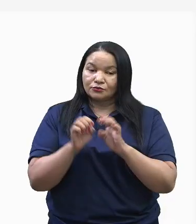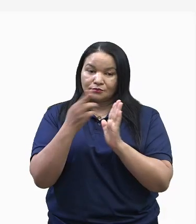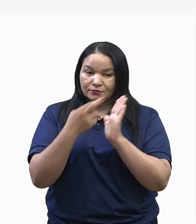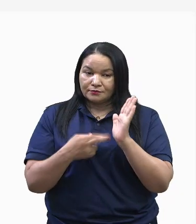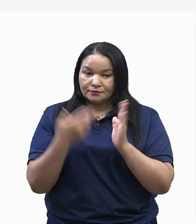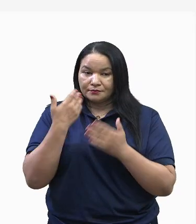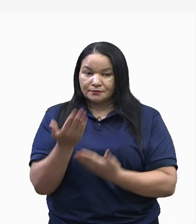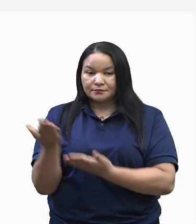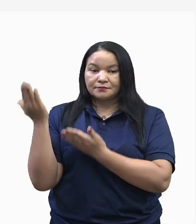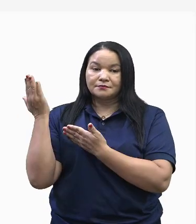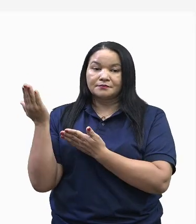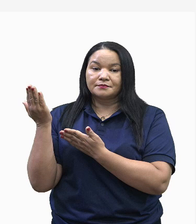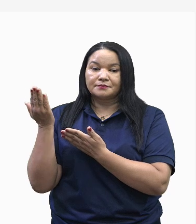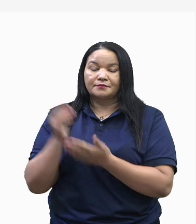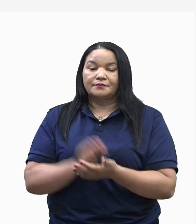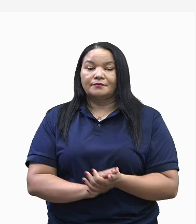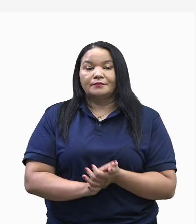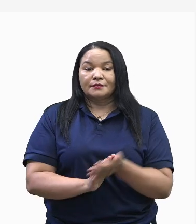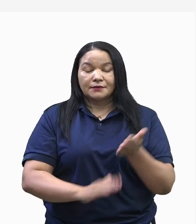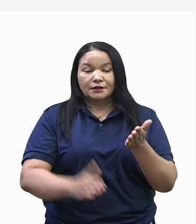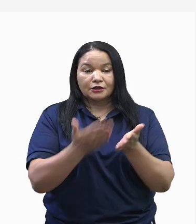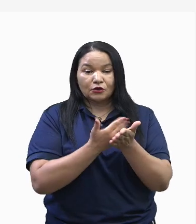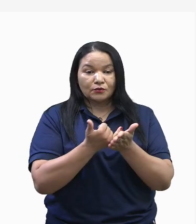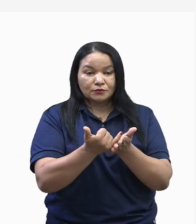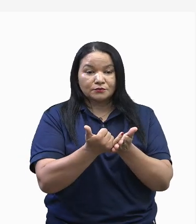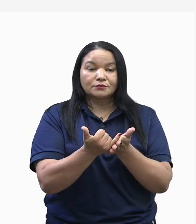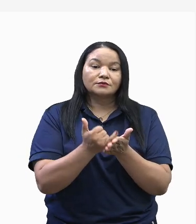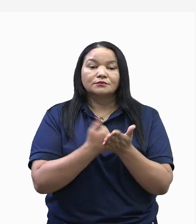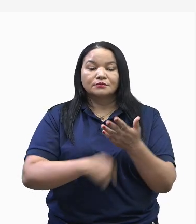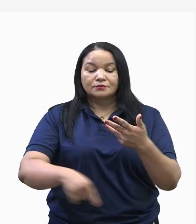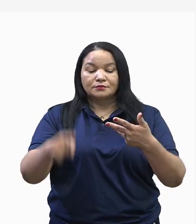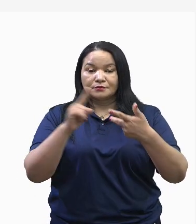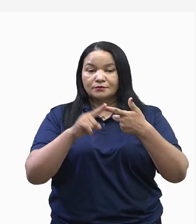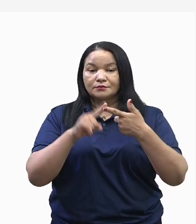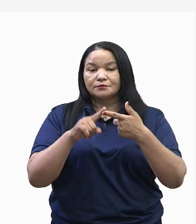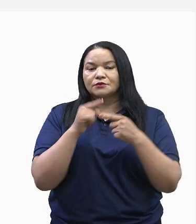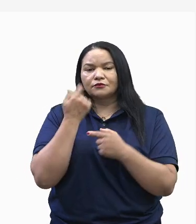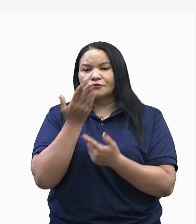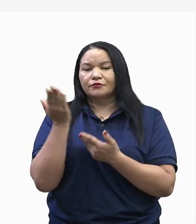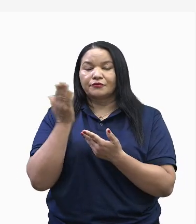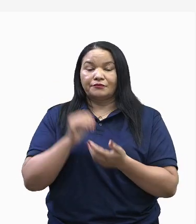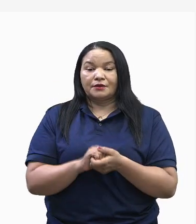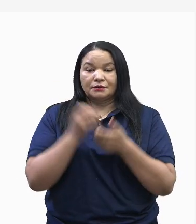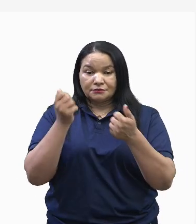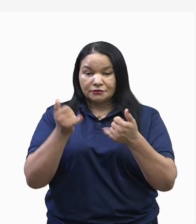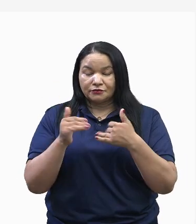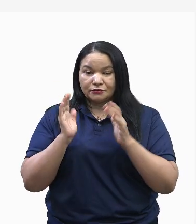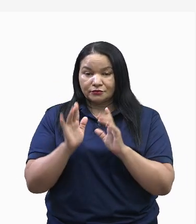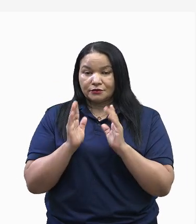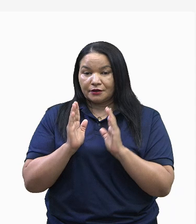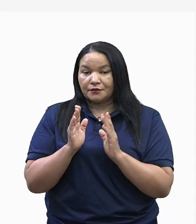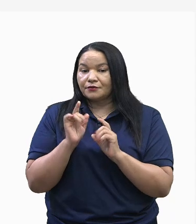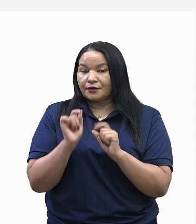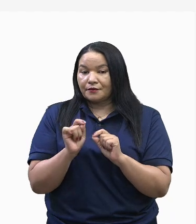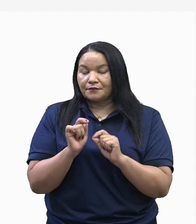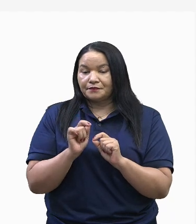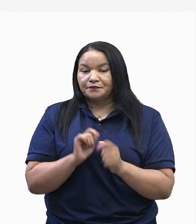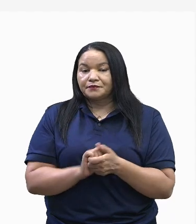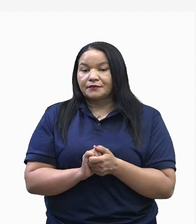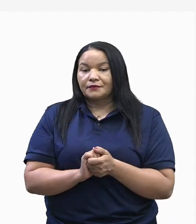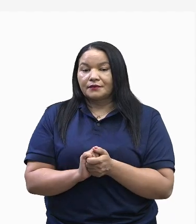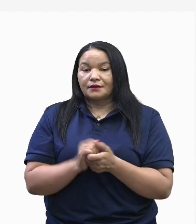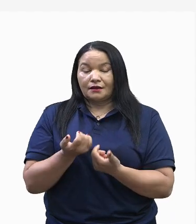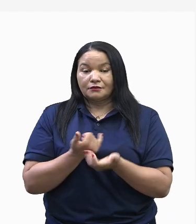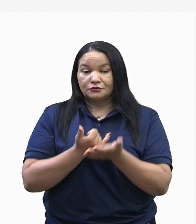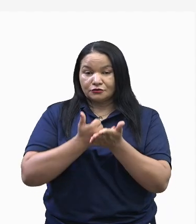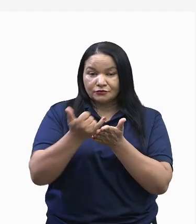Então, começando pela introdução. Observem que o que nós comentamos ainda há pouco, a introdução, ela